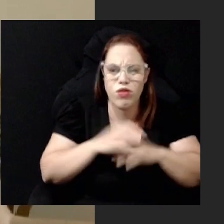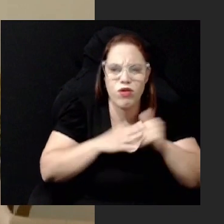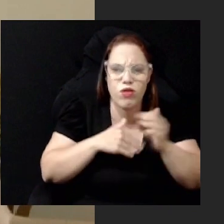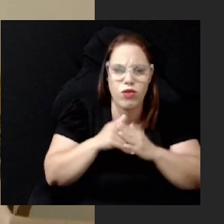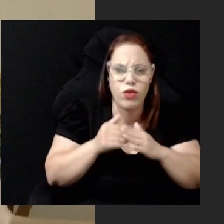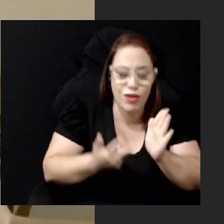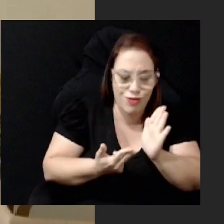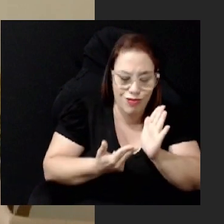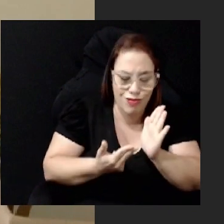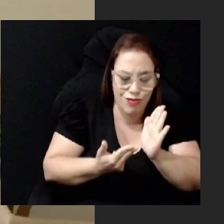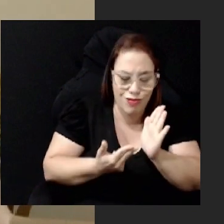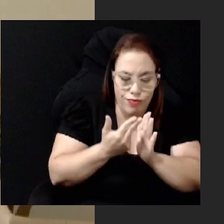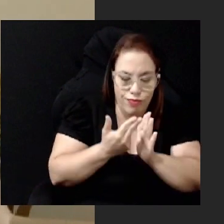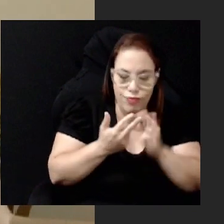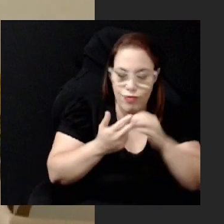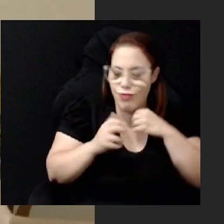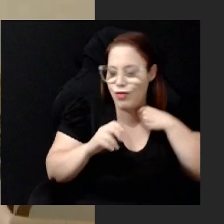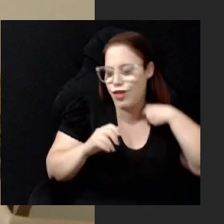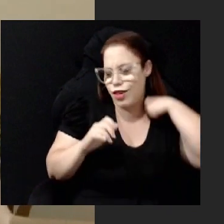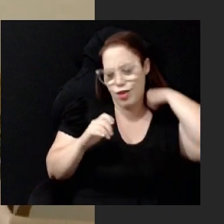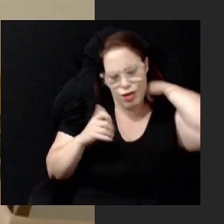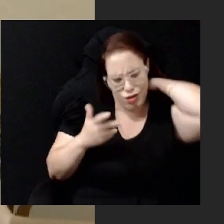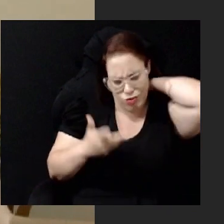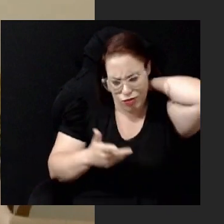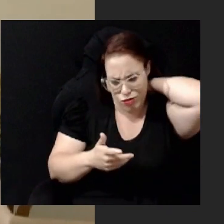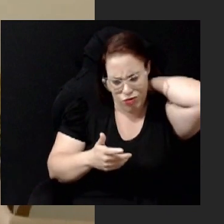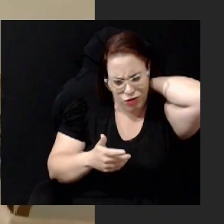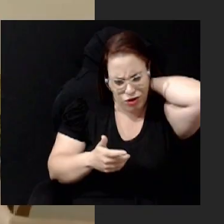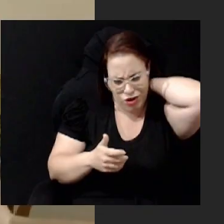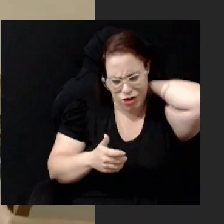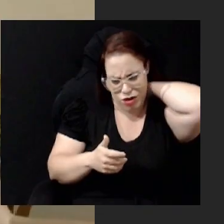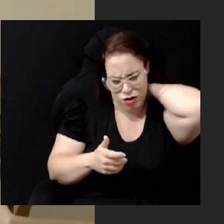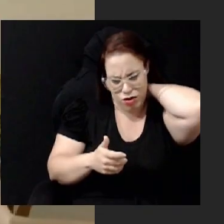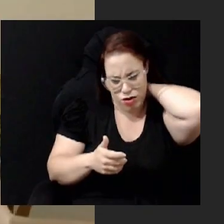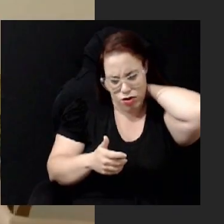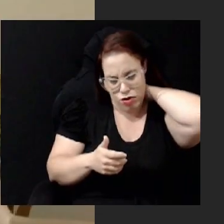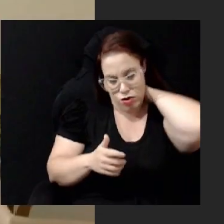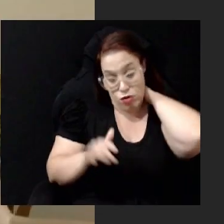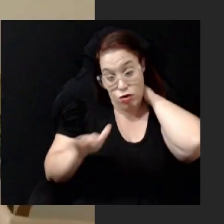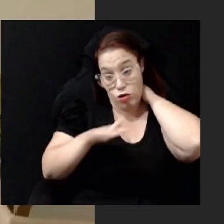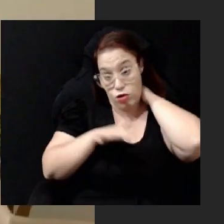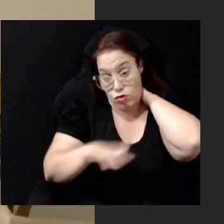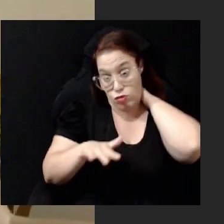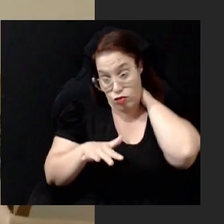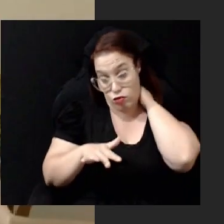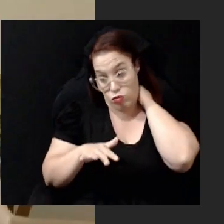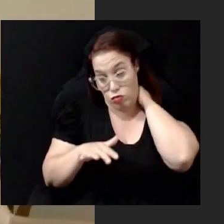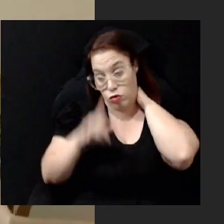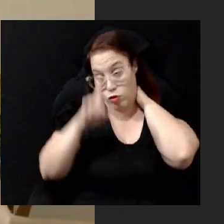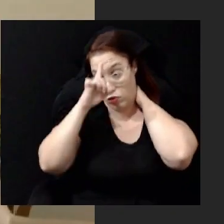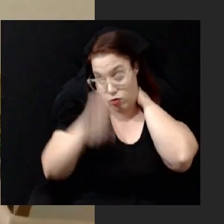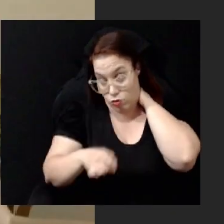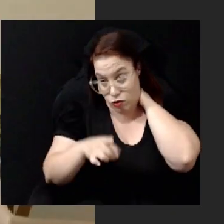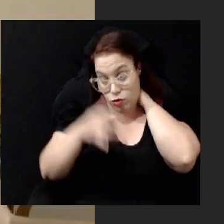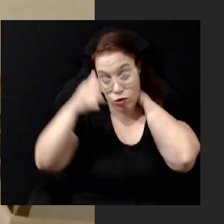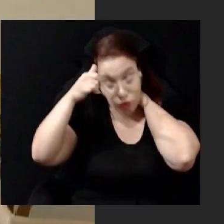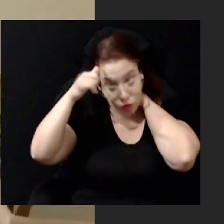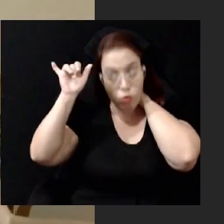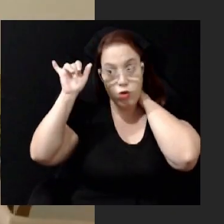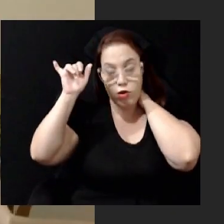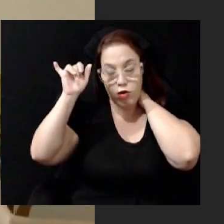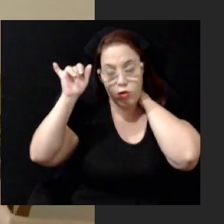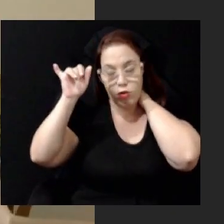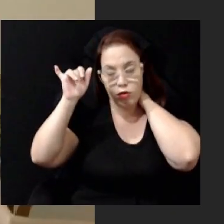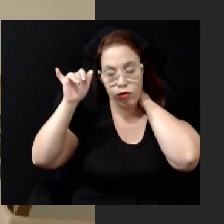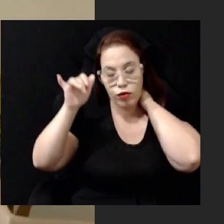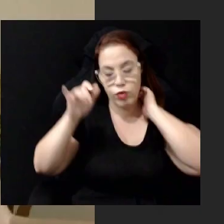tratamento cirúrgico na grande maioria, na quase totalidade das situações. Então, o diagnóstico precoce,